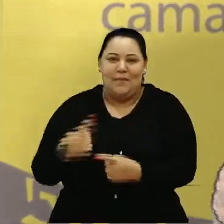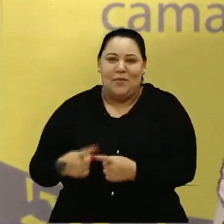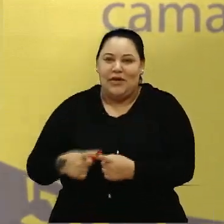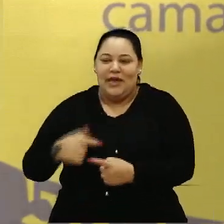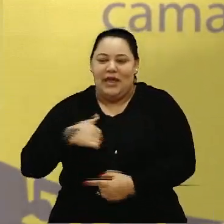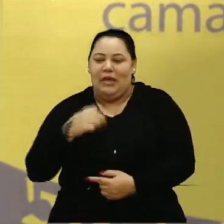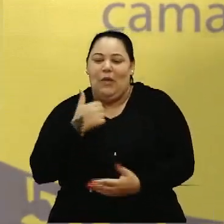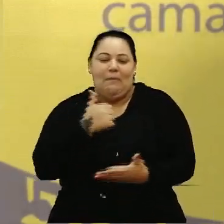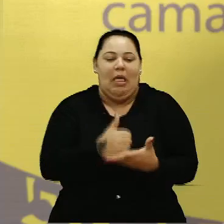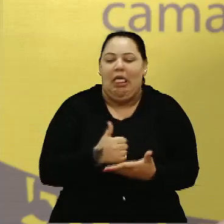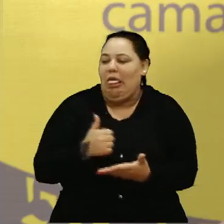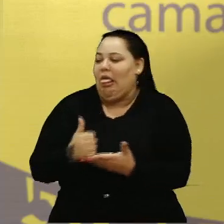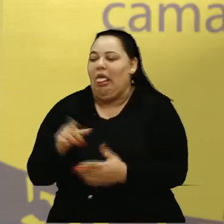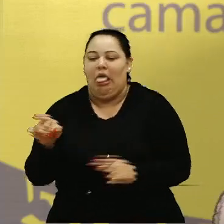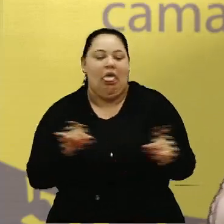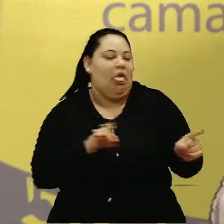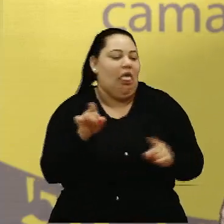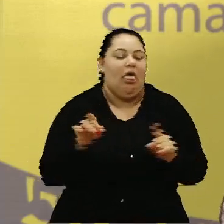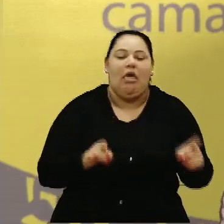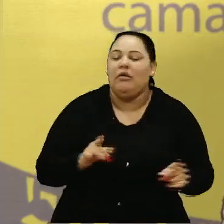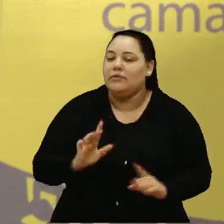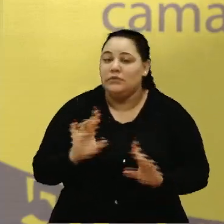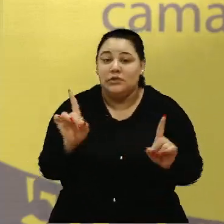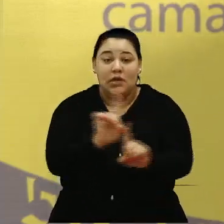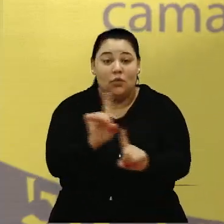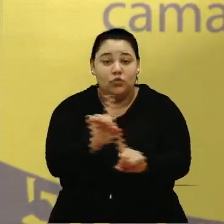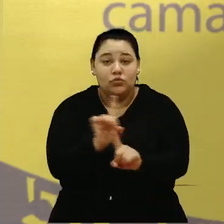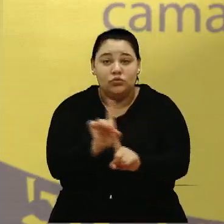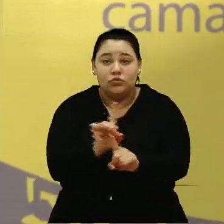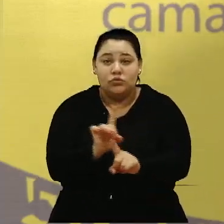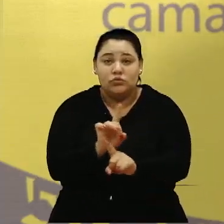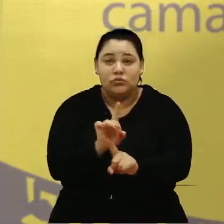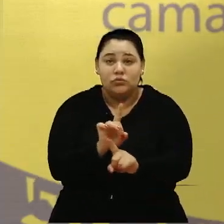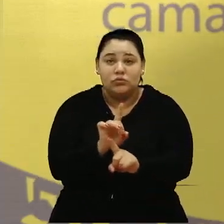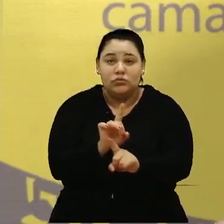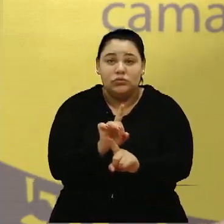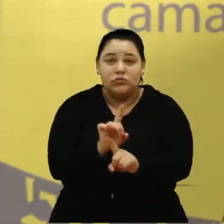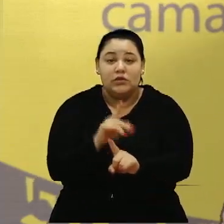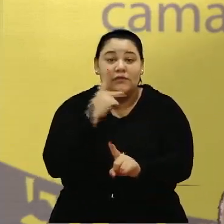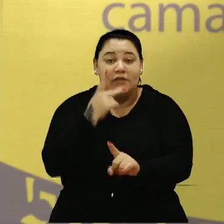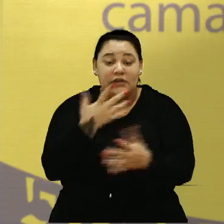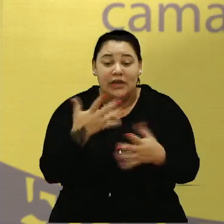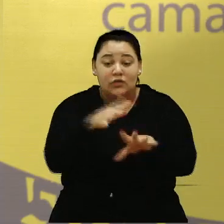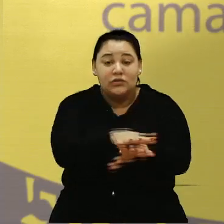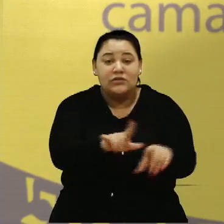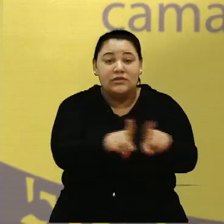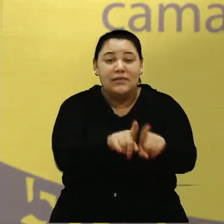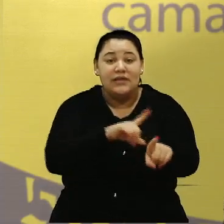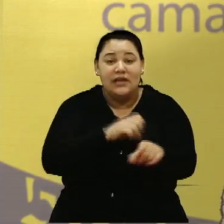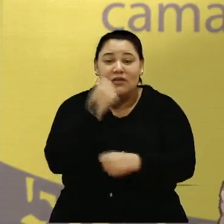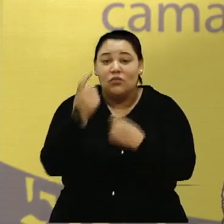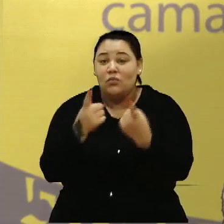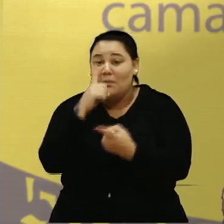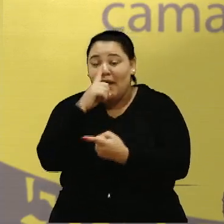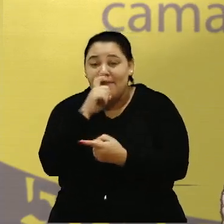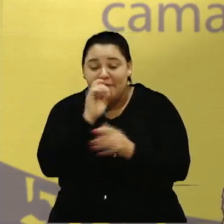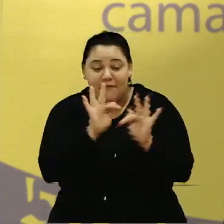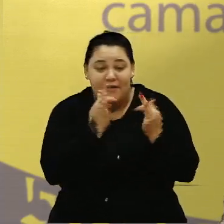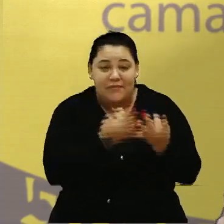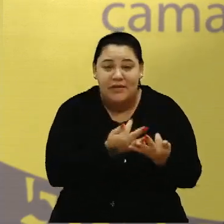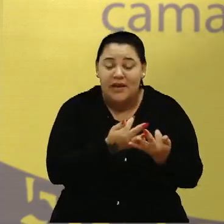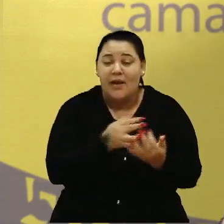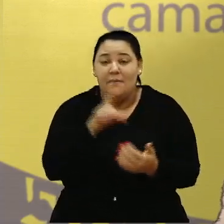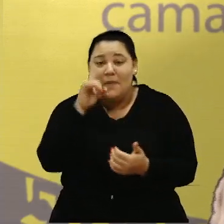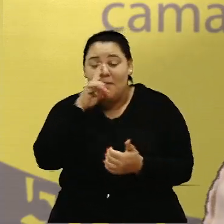fico buscando, procurando o que não está acontecendo. Não, a questão do Cined, a gente trabalha com a questão da inclusão e tem pais diariamente, mães